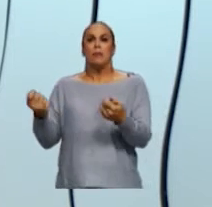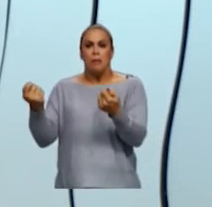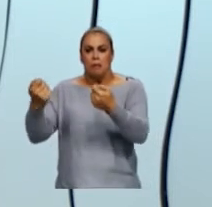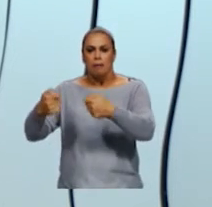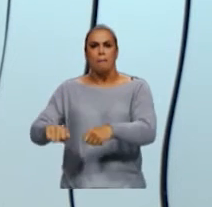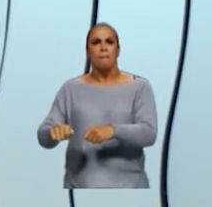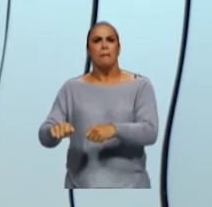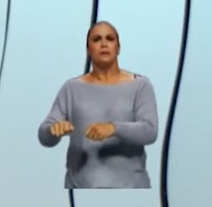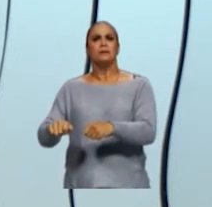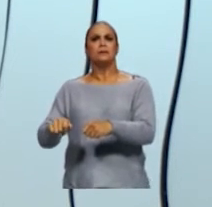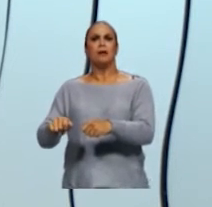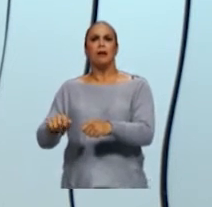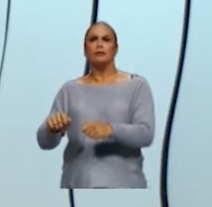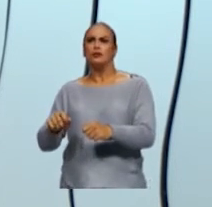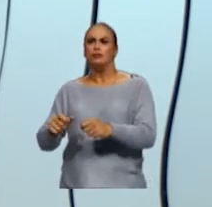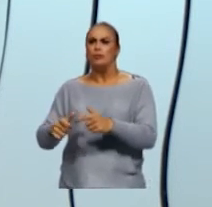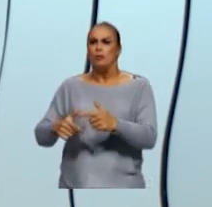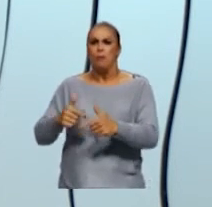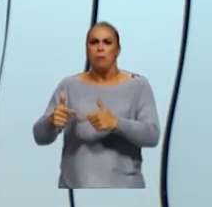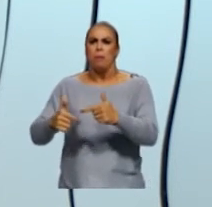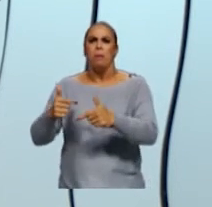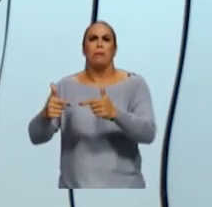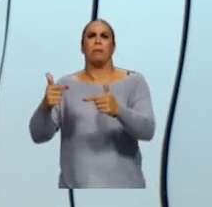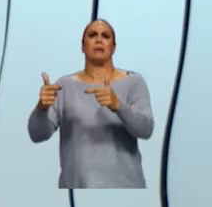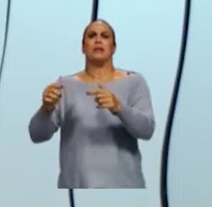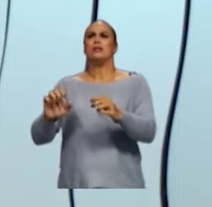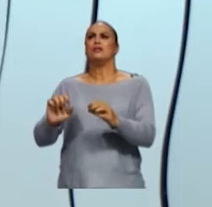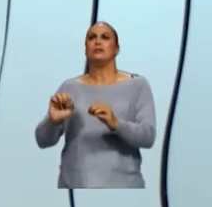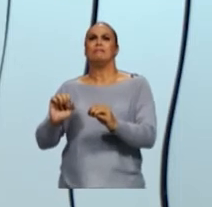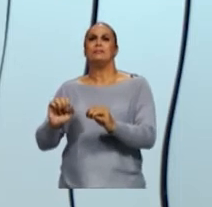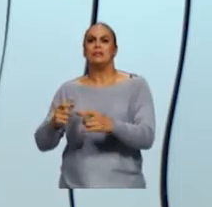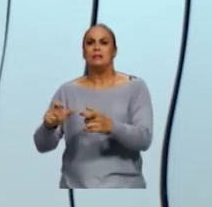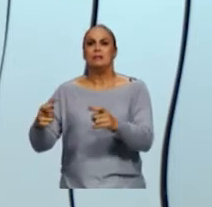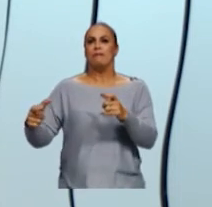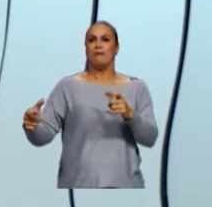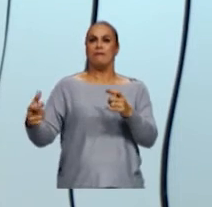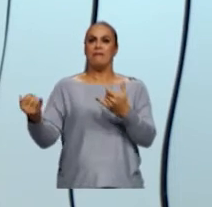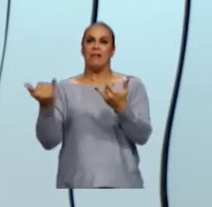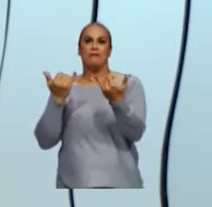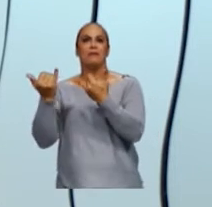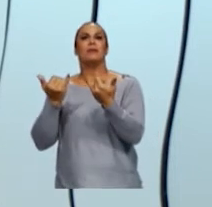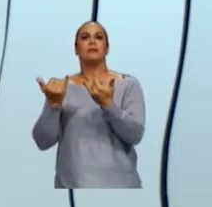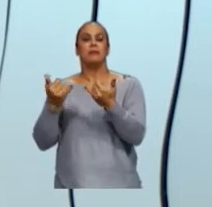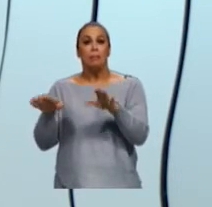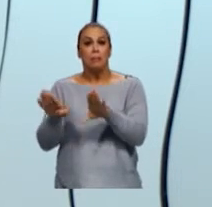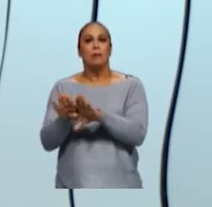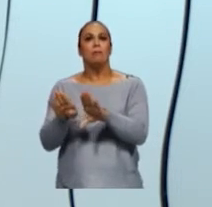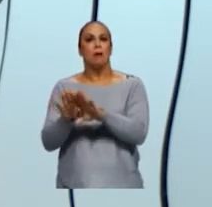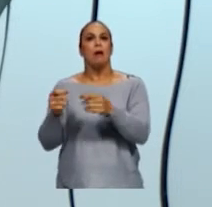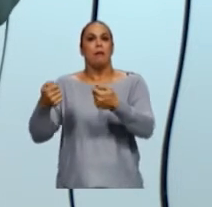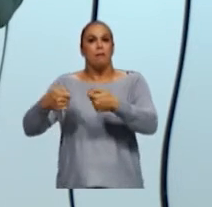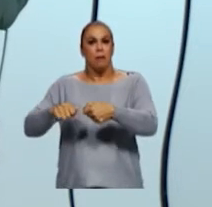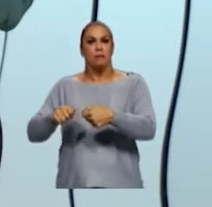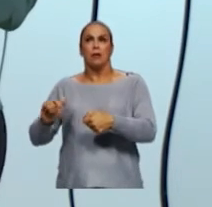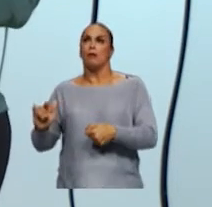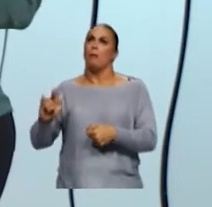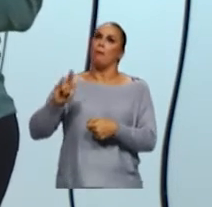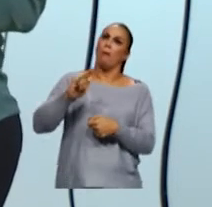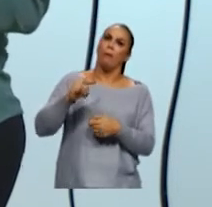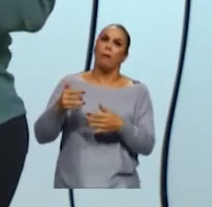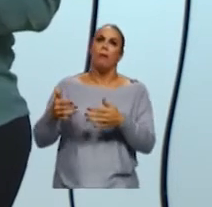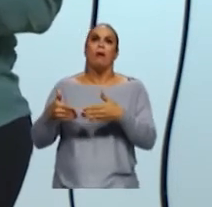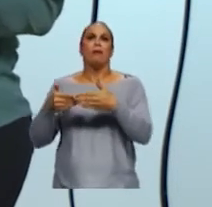à informação, aos meios de transporte, também é um ponto que merece ser destacado, né? As distâncias,